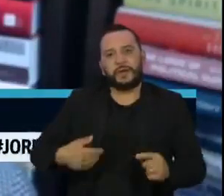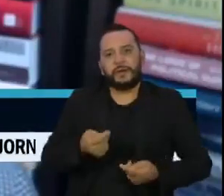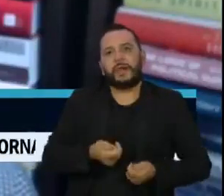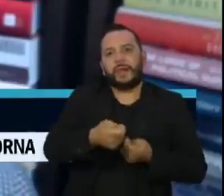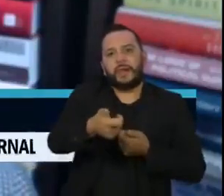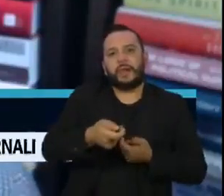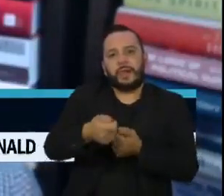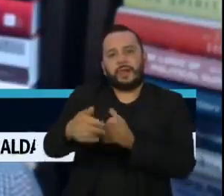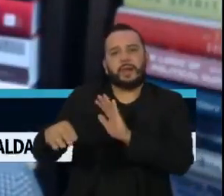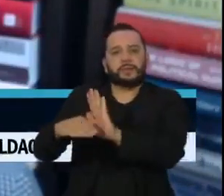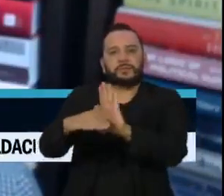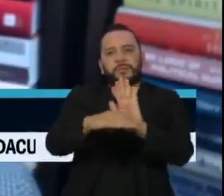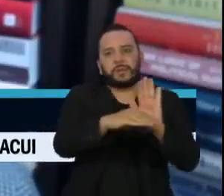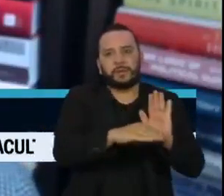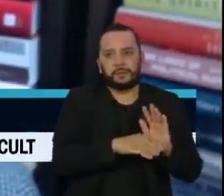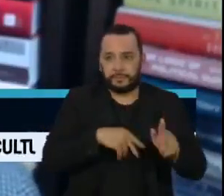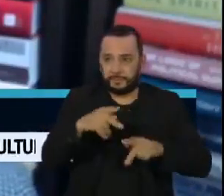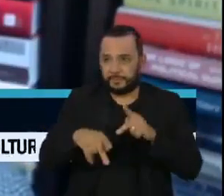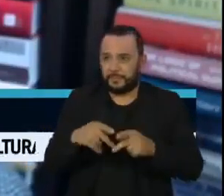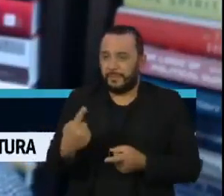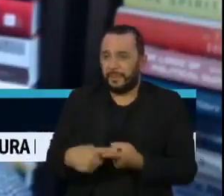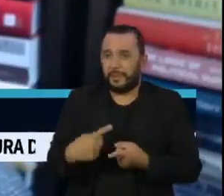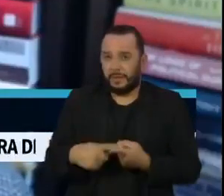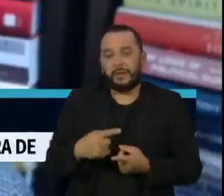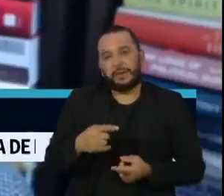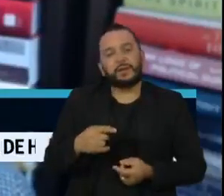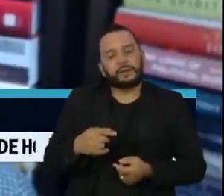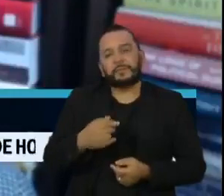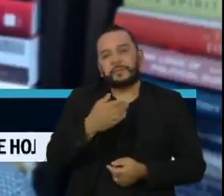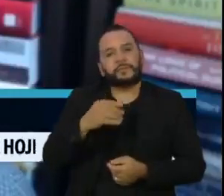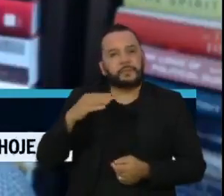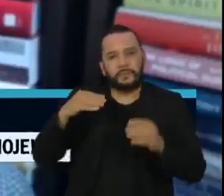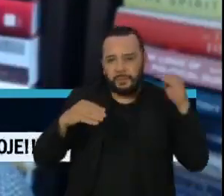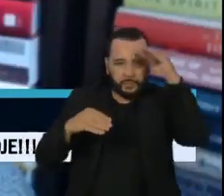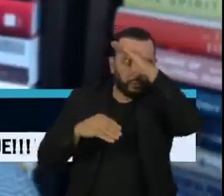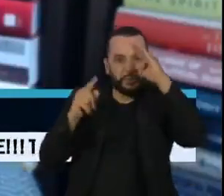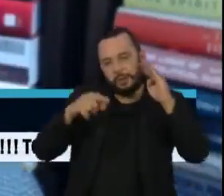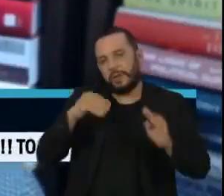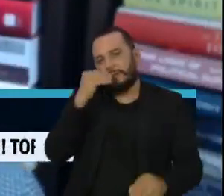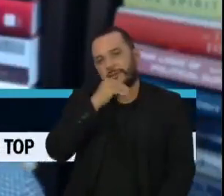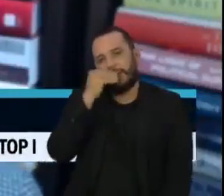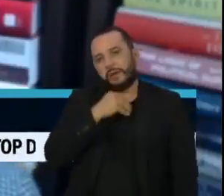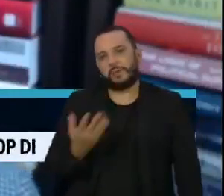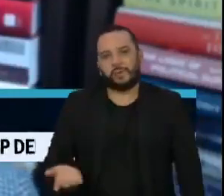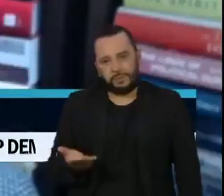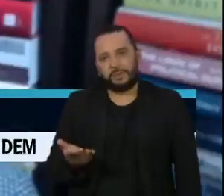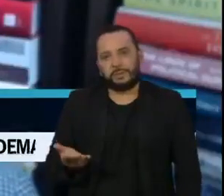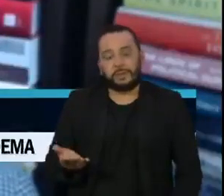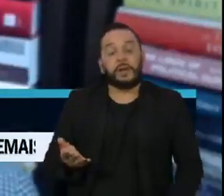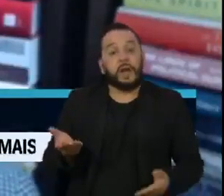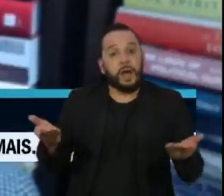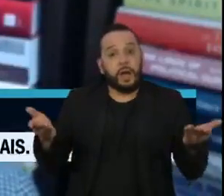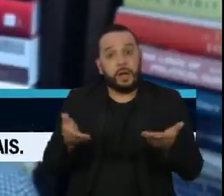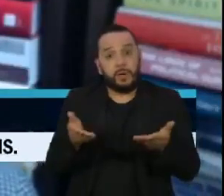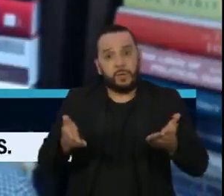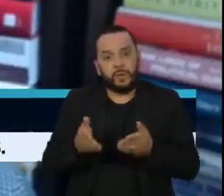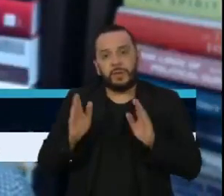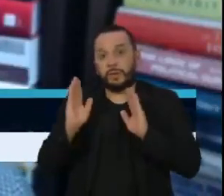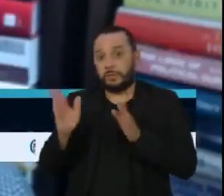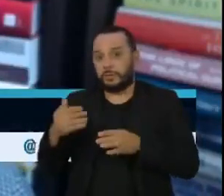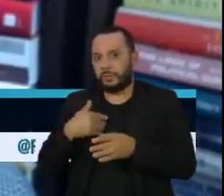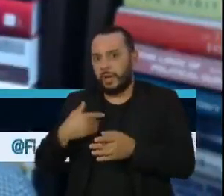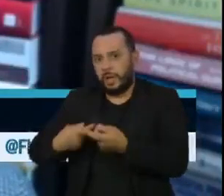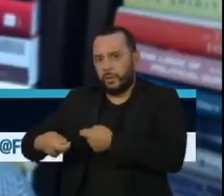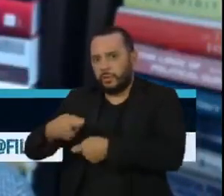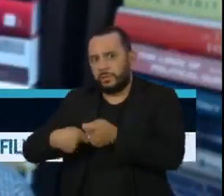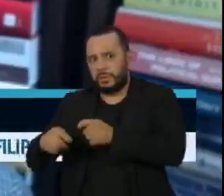governo, e um governo que é eminentemente fraco, né? E por conta disso, o mercado fica muito apreensivo que pode ser a política